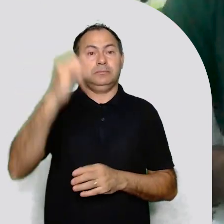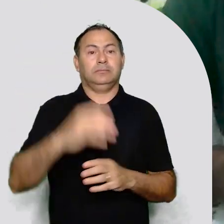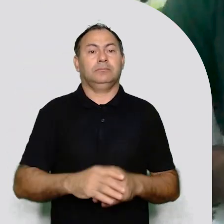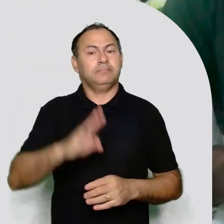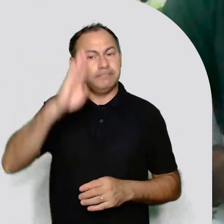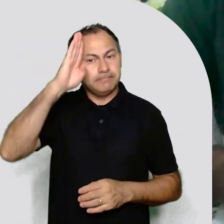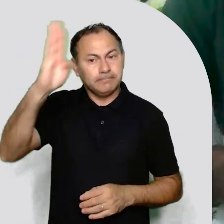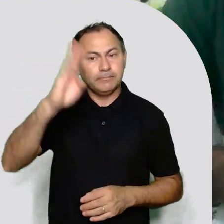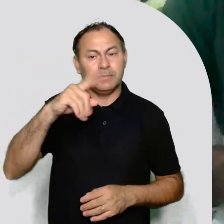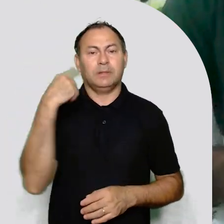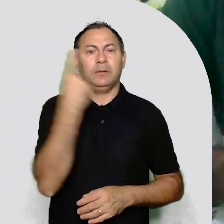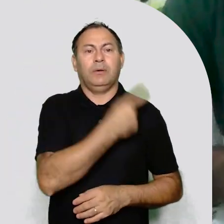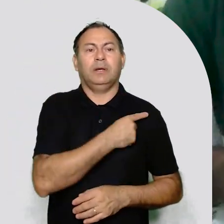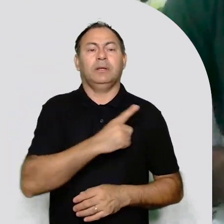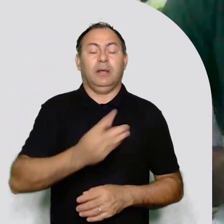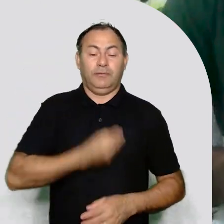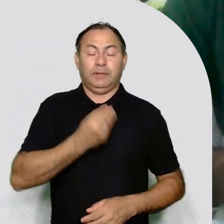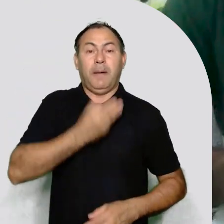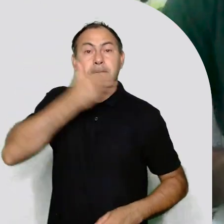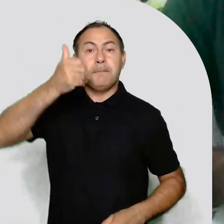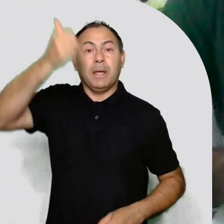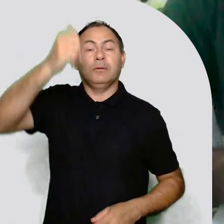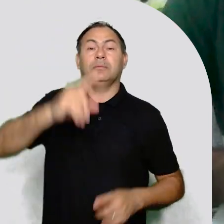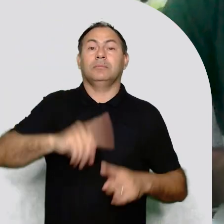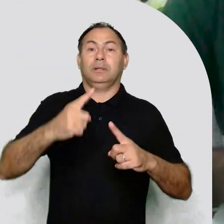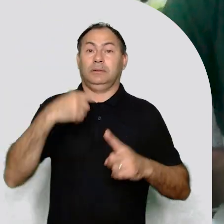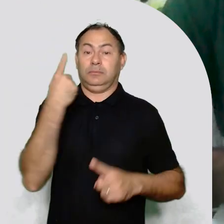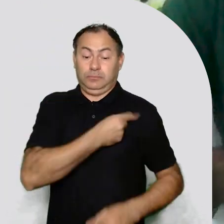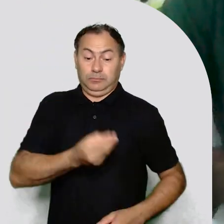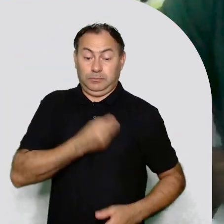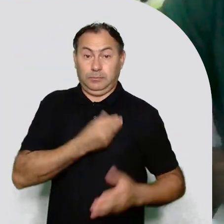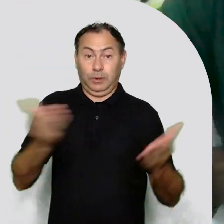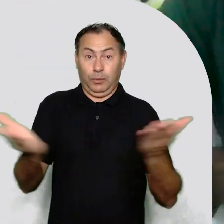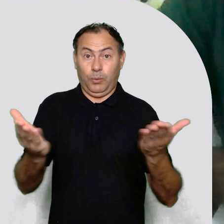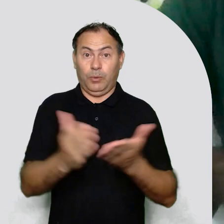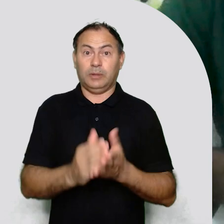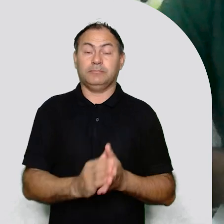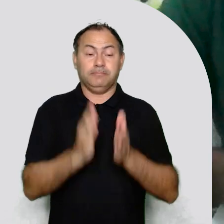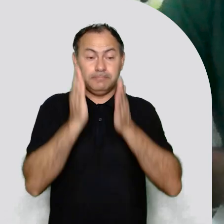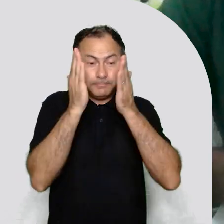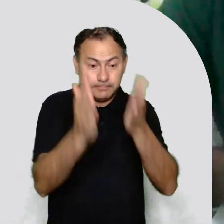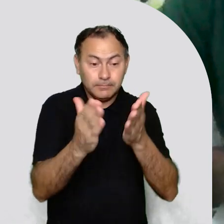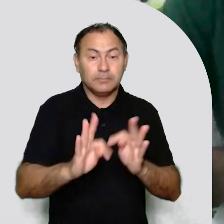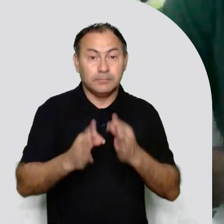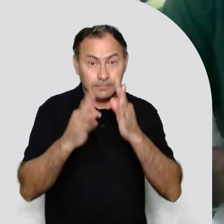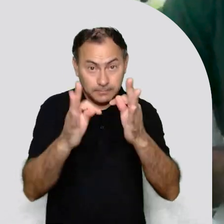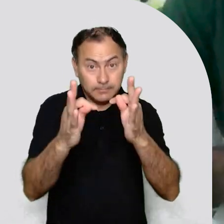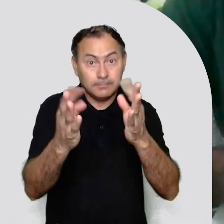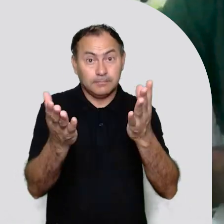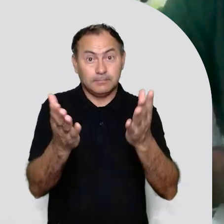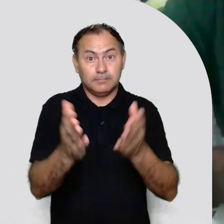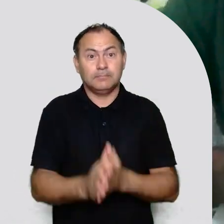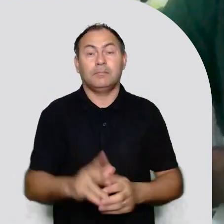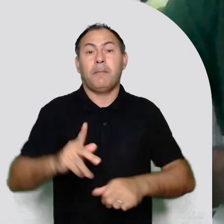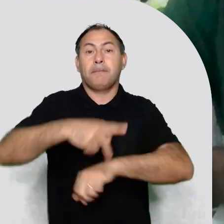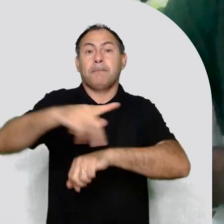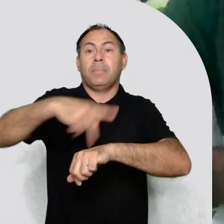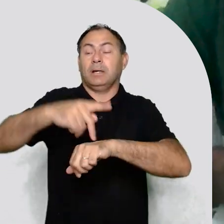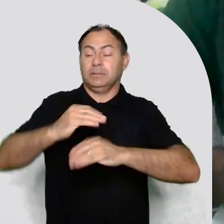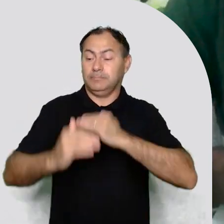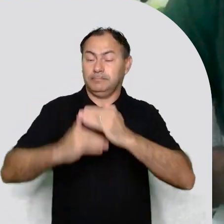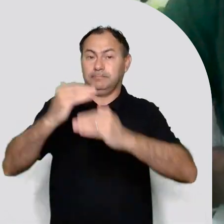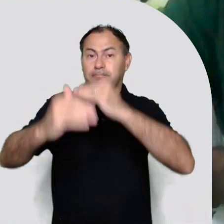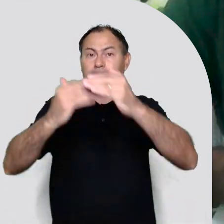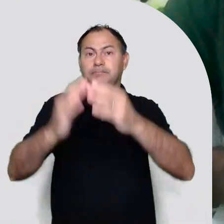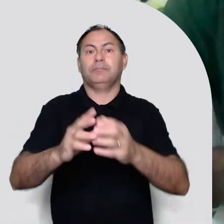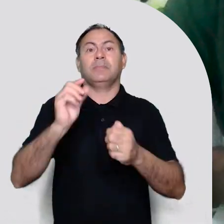e é fundamental para que a nossa vida seja melhor. Porém, o que nós vivemos hoje é uma concentração dessa tecnologia nos países